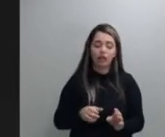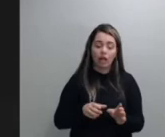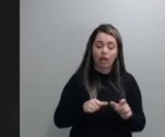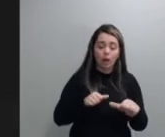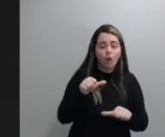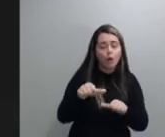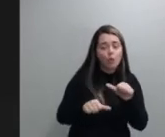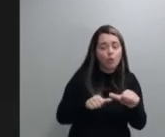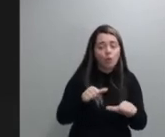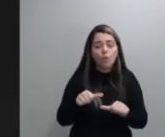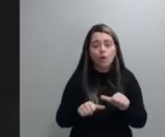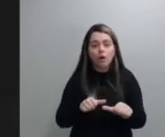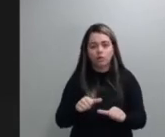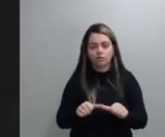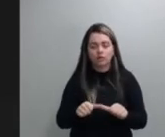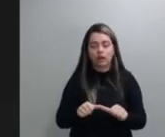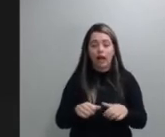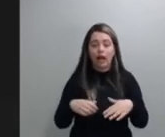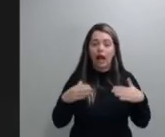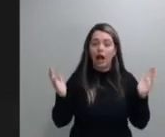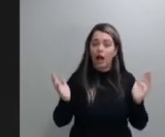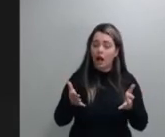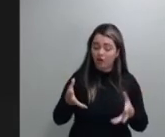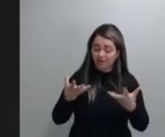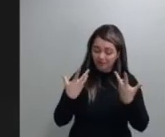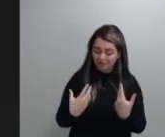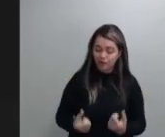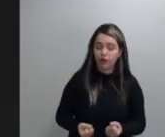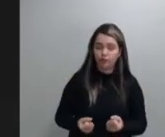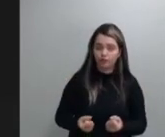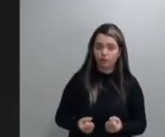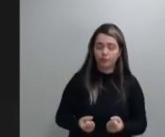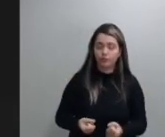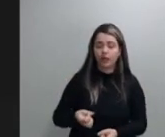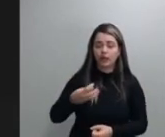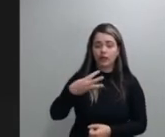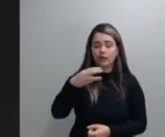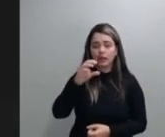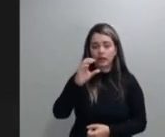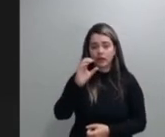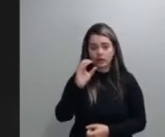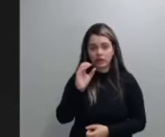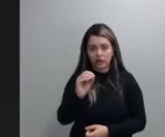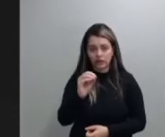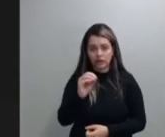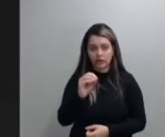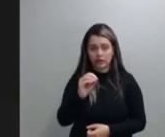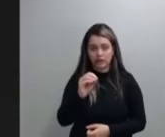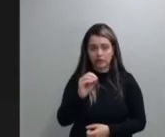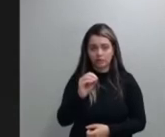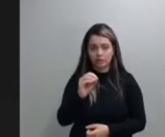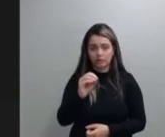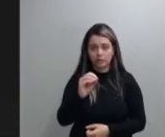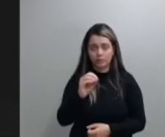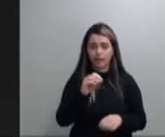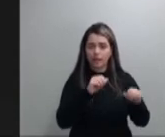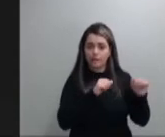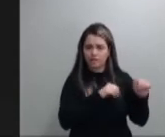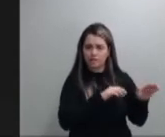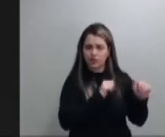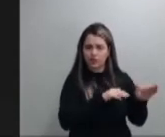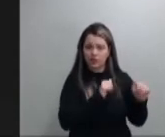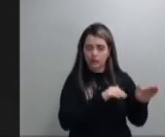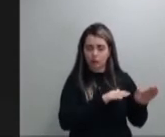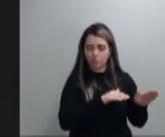de 2016 e chegamos no dia 30, publicação do edital 32 do concurso. A